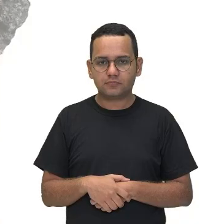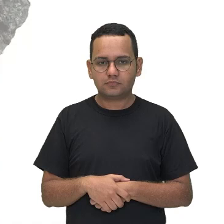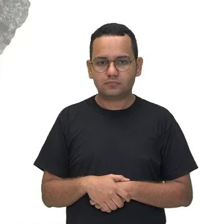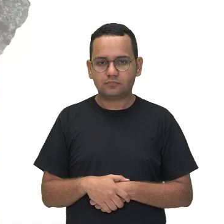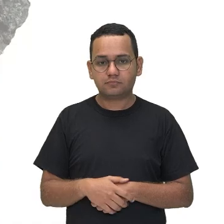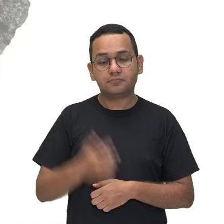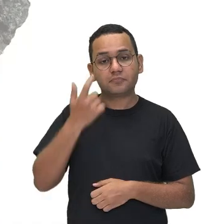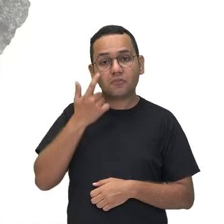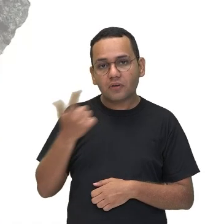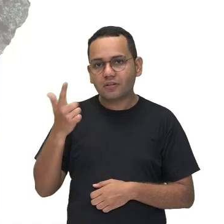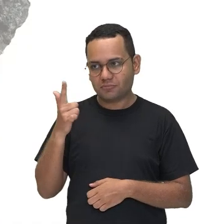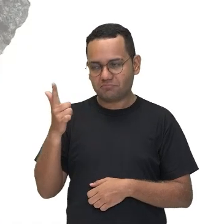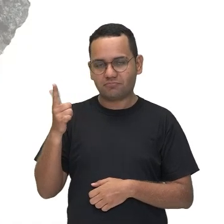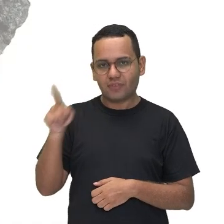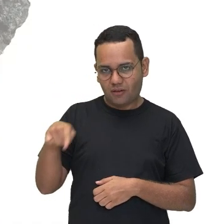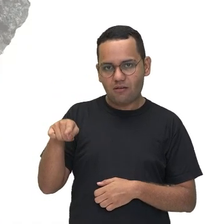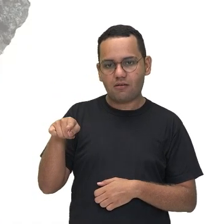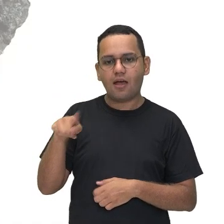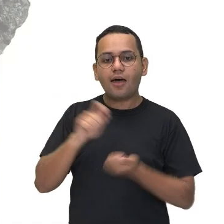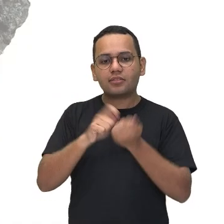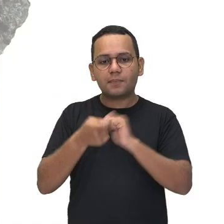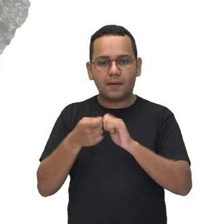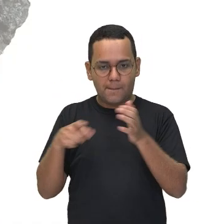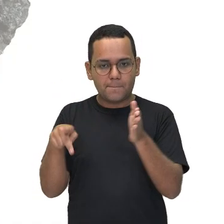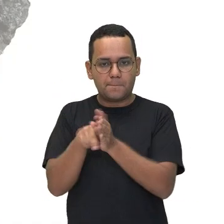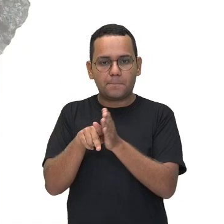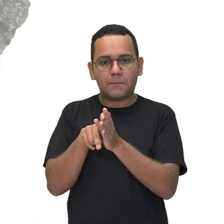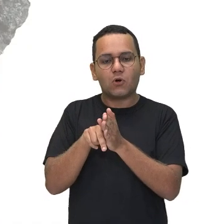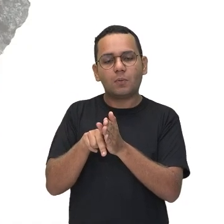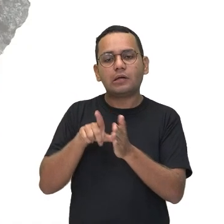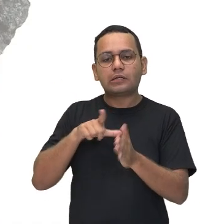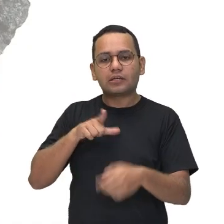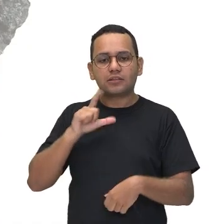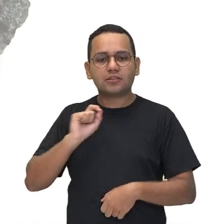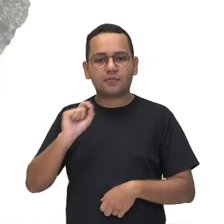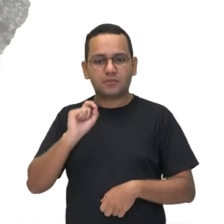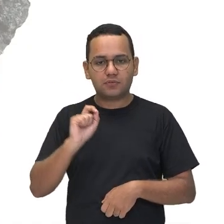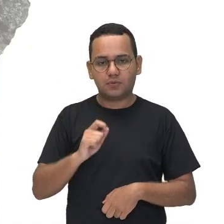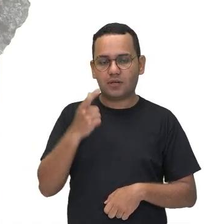Um exemplo clássico de adaptação ao ambiente é o que ocorreu entre as